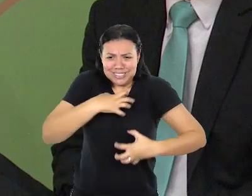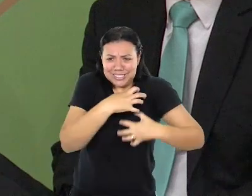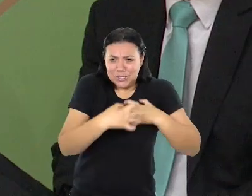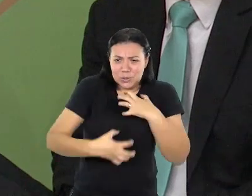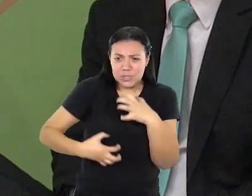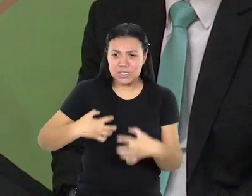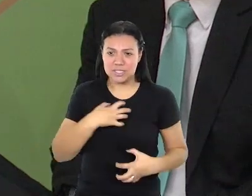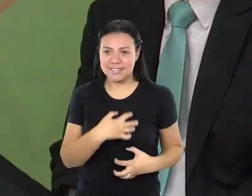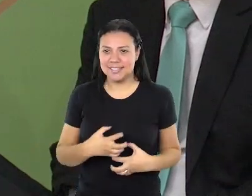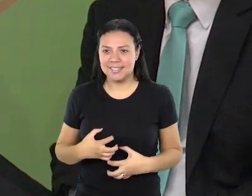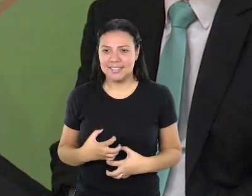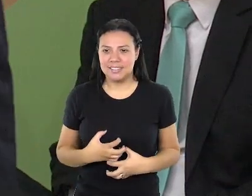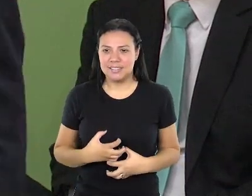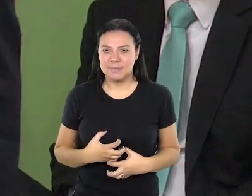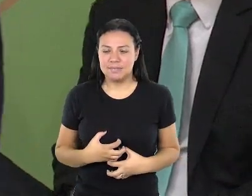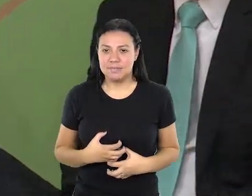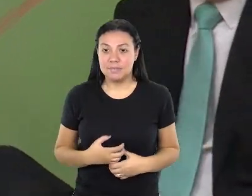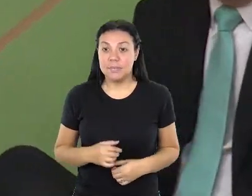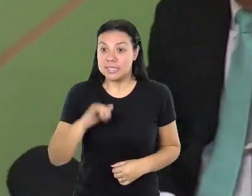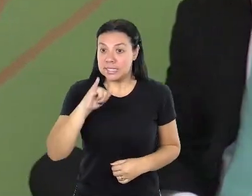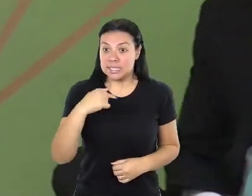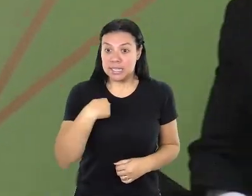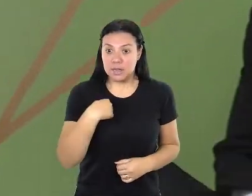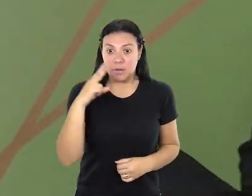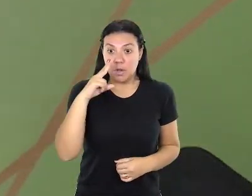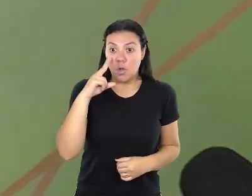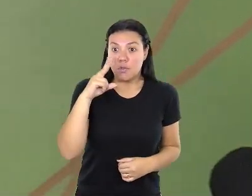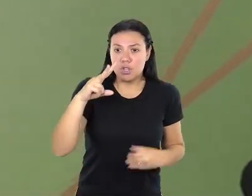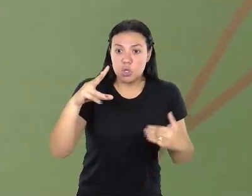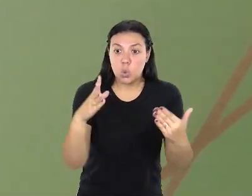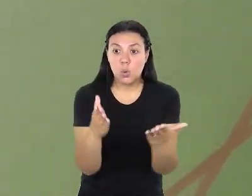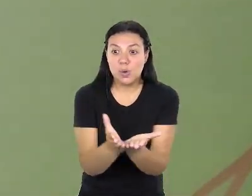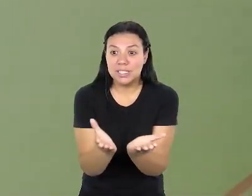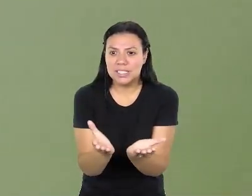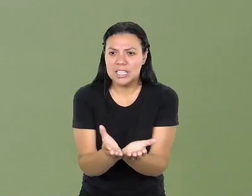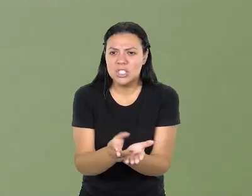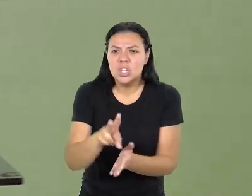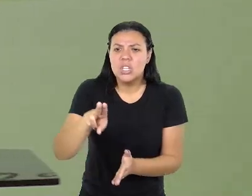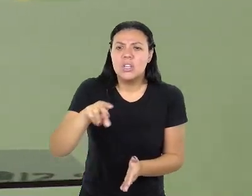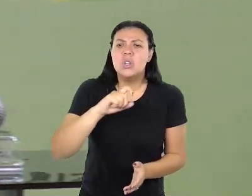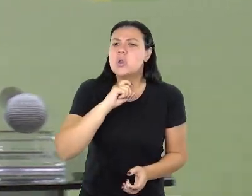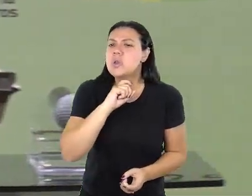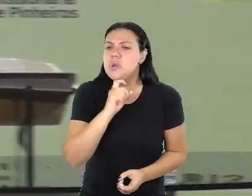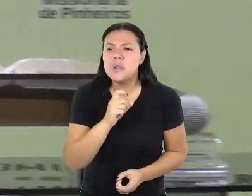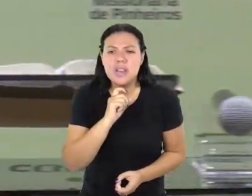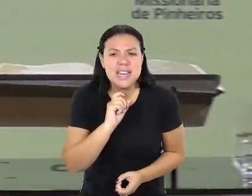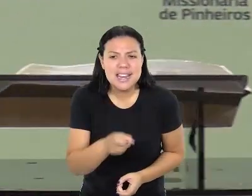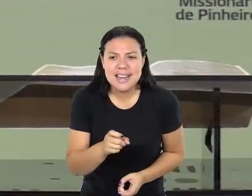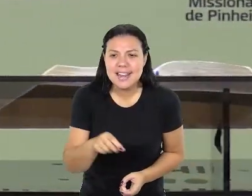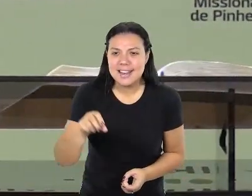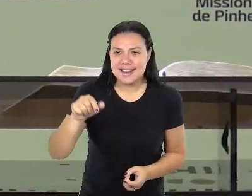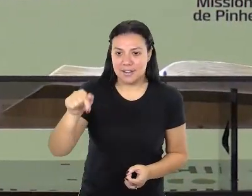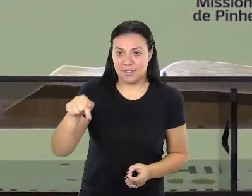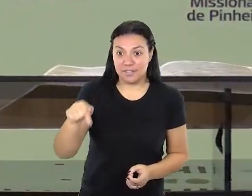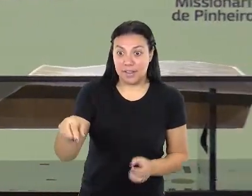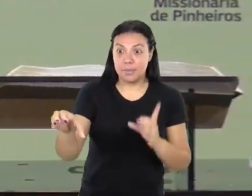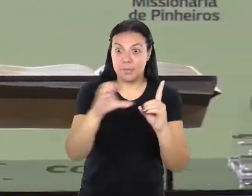Sabia disso, né? Quando eu vejo um crente que nunca veio para o culto de oração, vi para o culto de oração e disse, tem